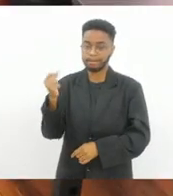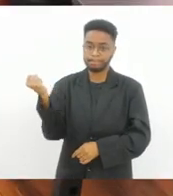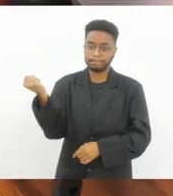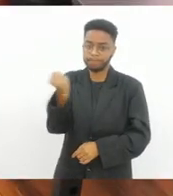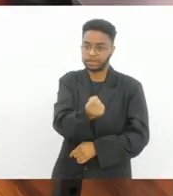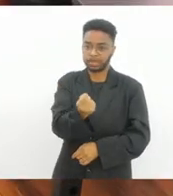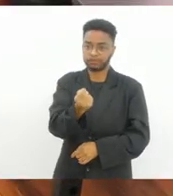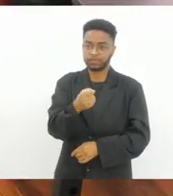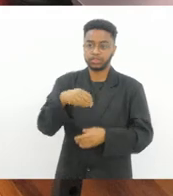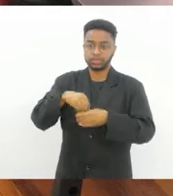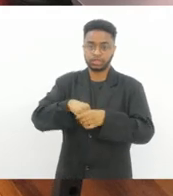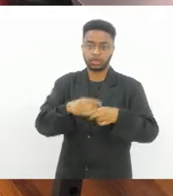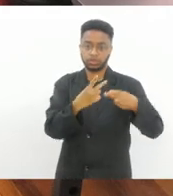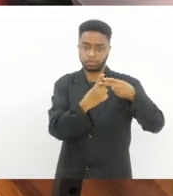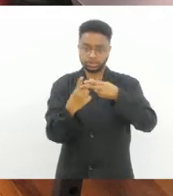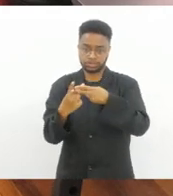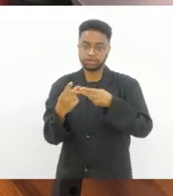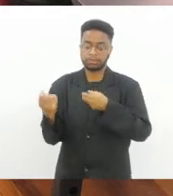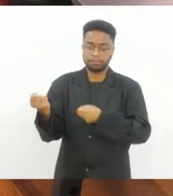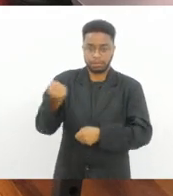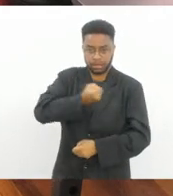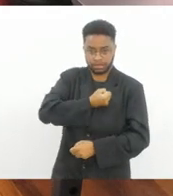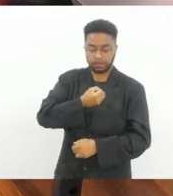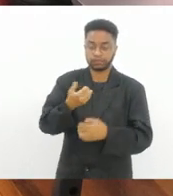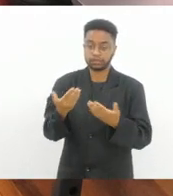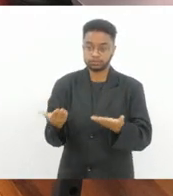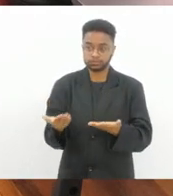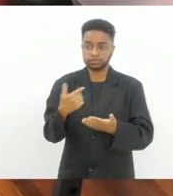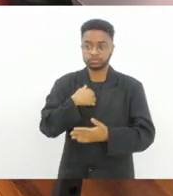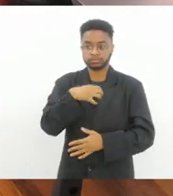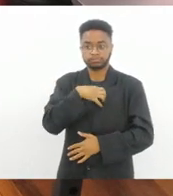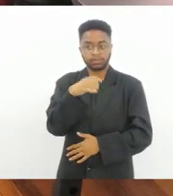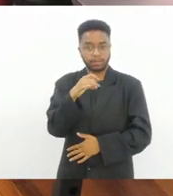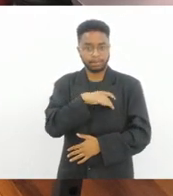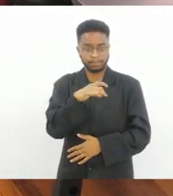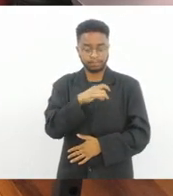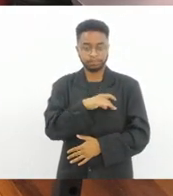do presídio ele me matava. E eu, com medo, né?